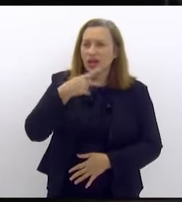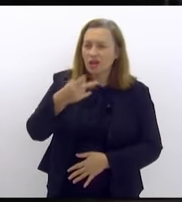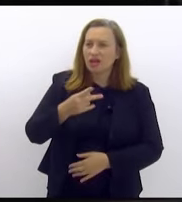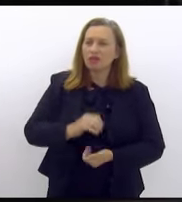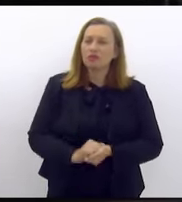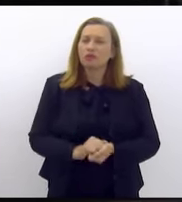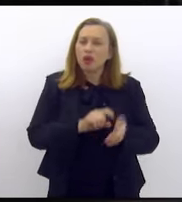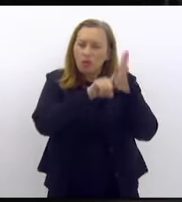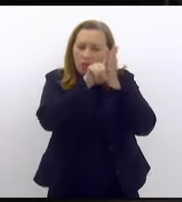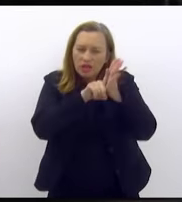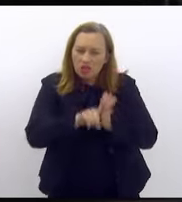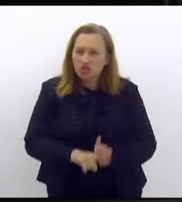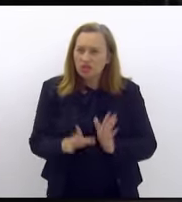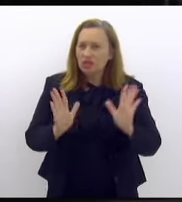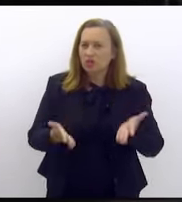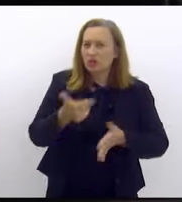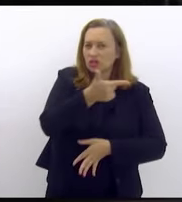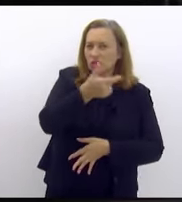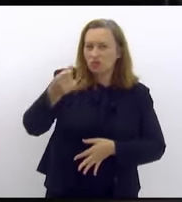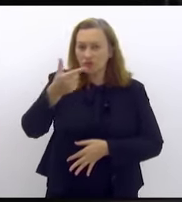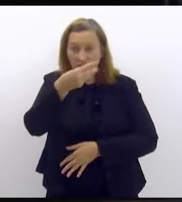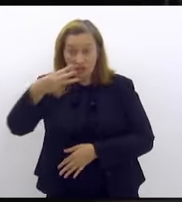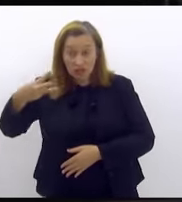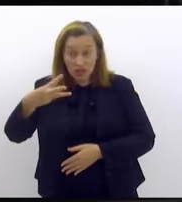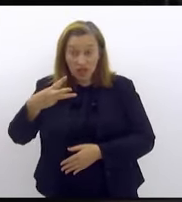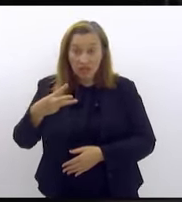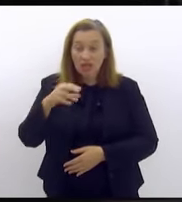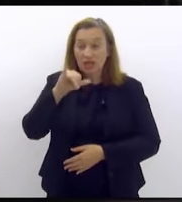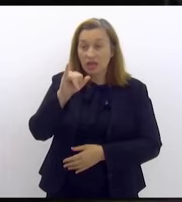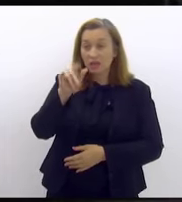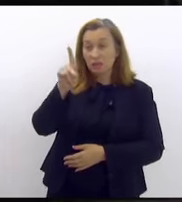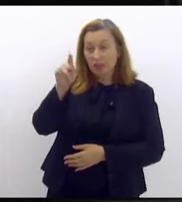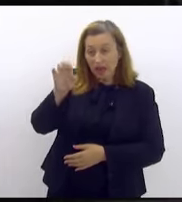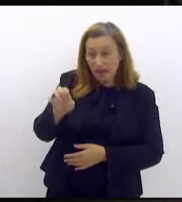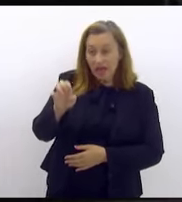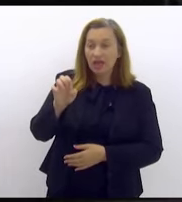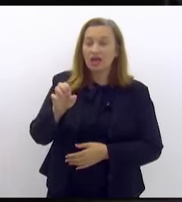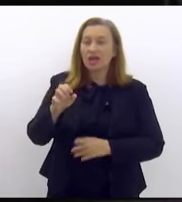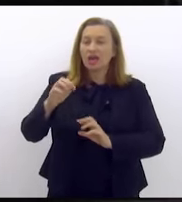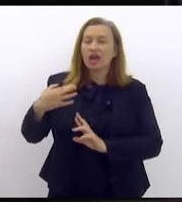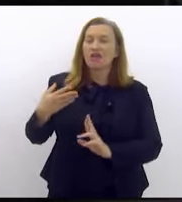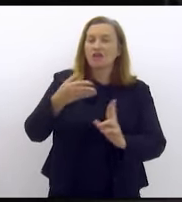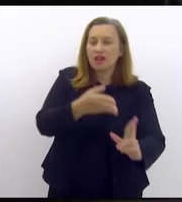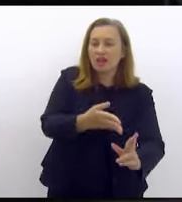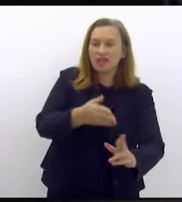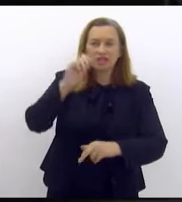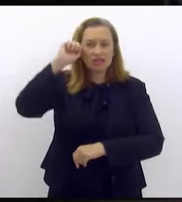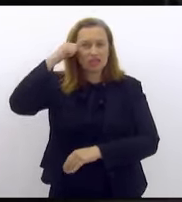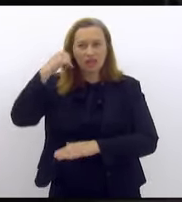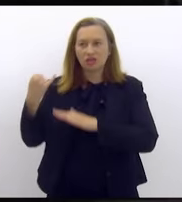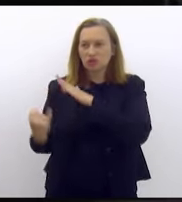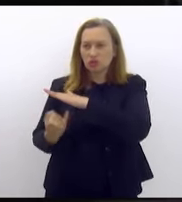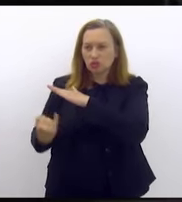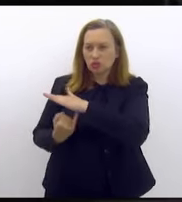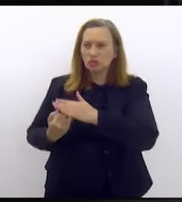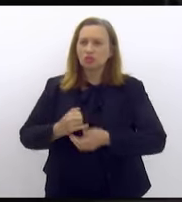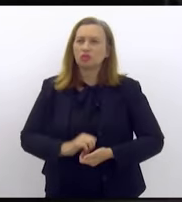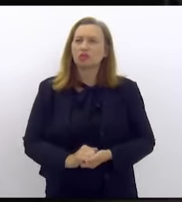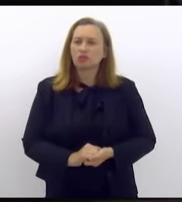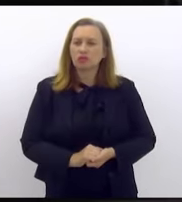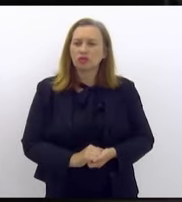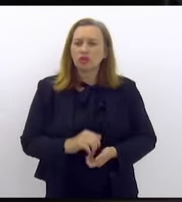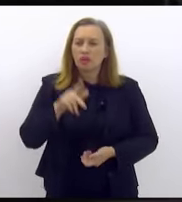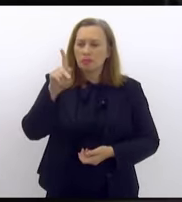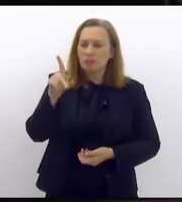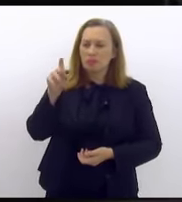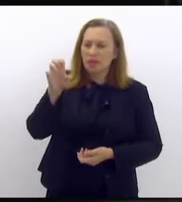uma pesquisa agora de 2023 do IPEC, do Instituto de Referência Negra Peregrum, coloca